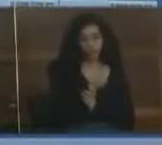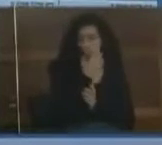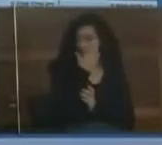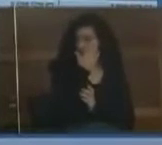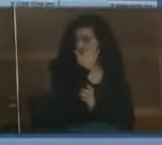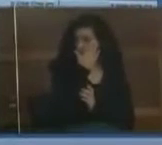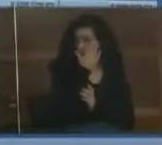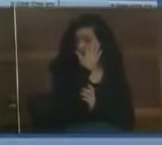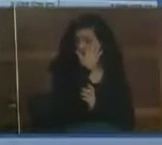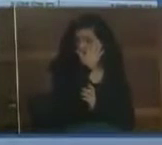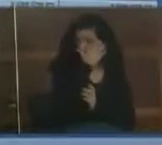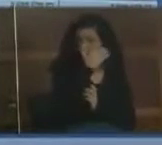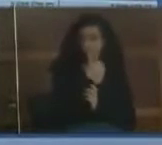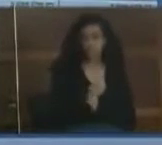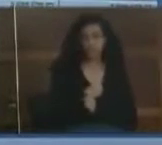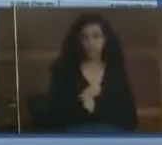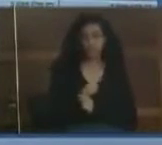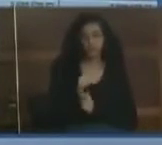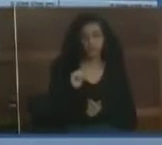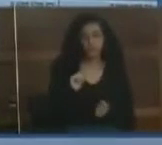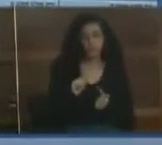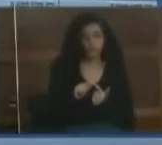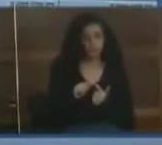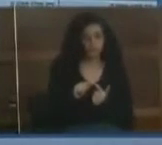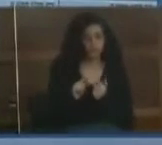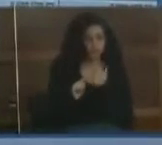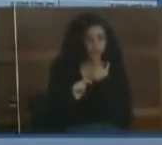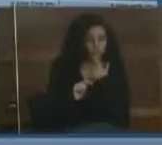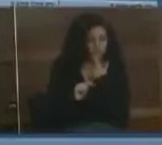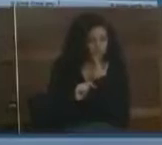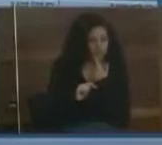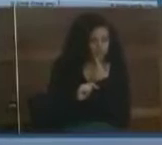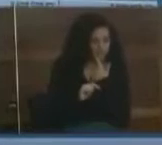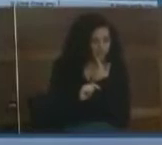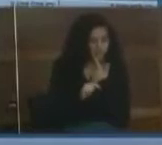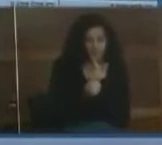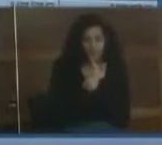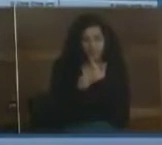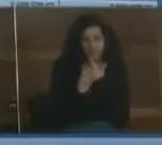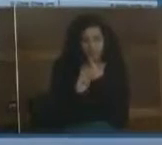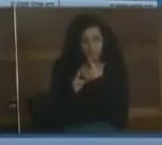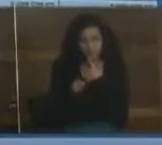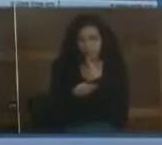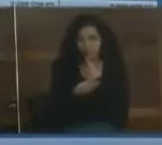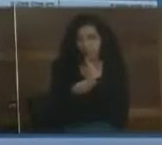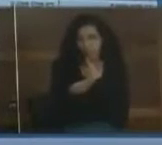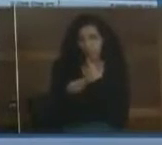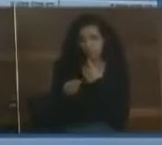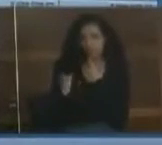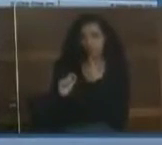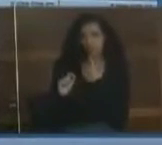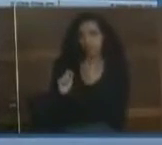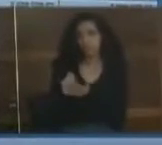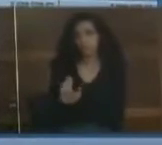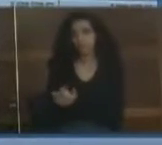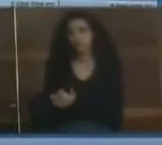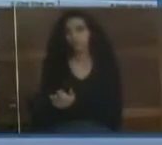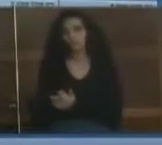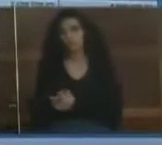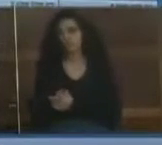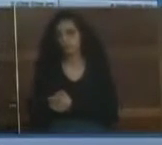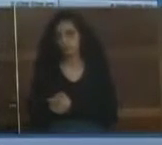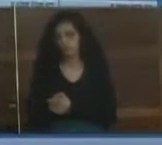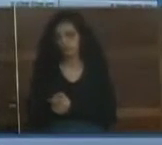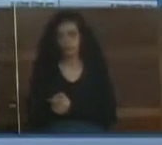461 r$1000 despesa empenhada até o 3º quadrimestre de 11 milhões trezentos e dezoito mil reais